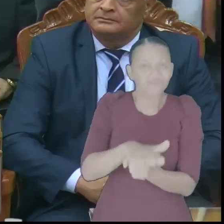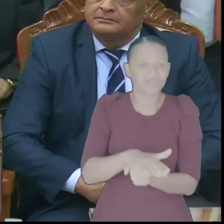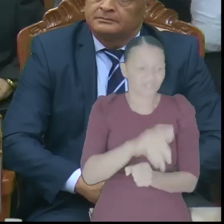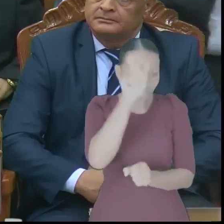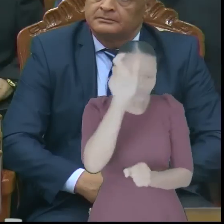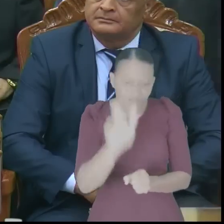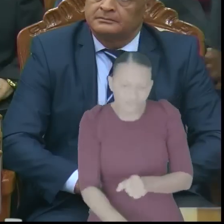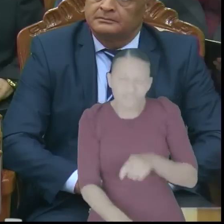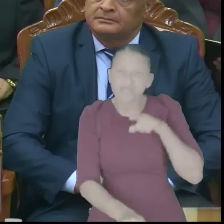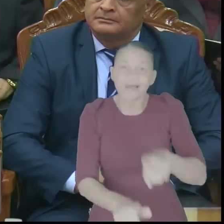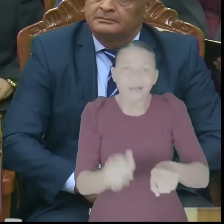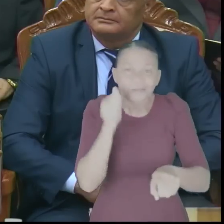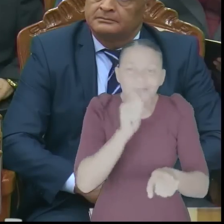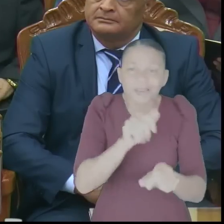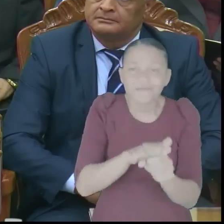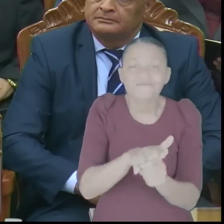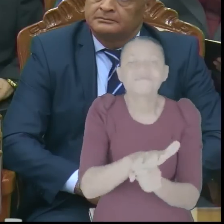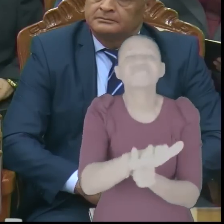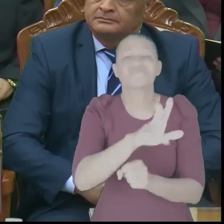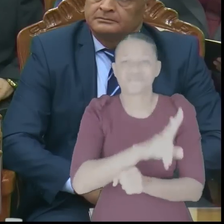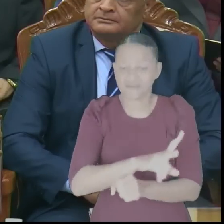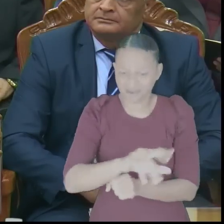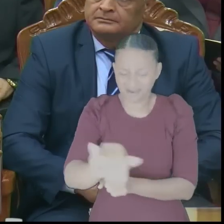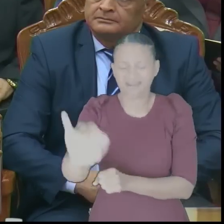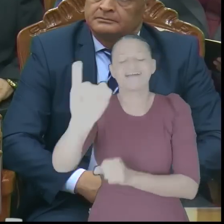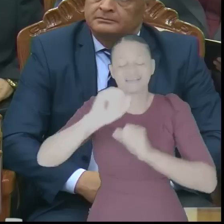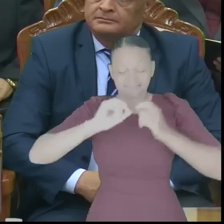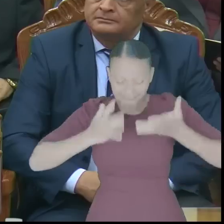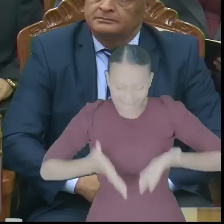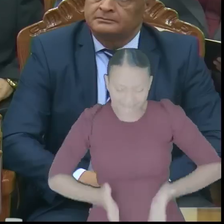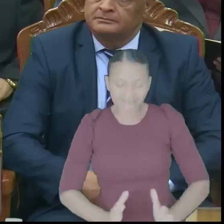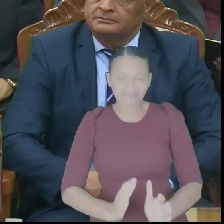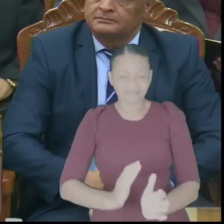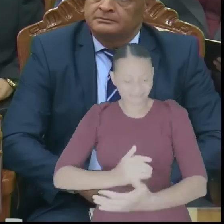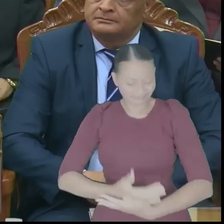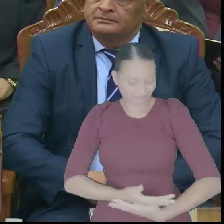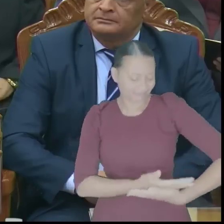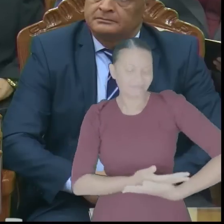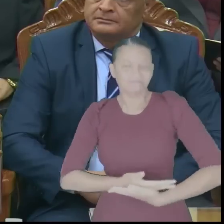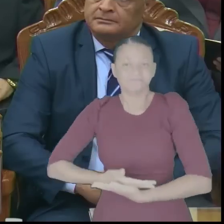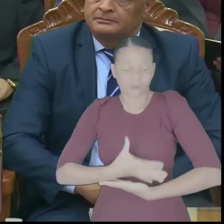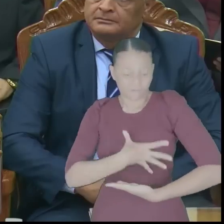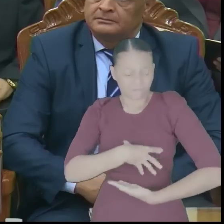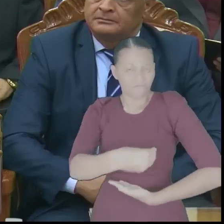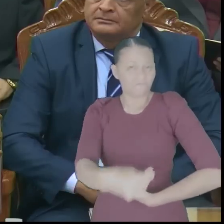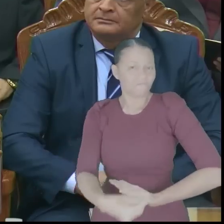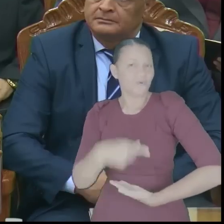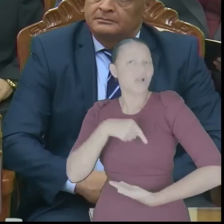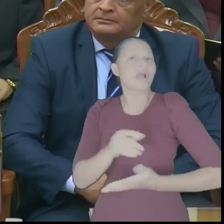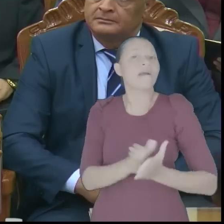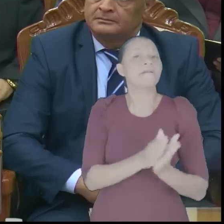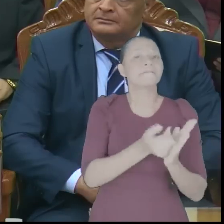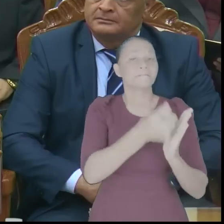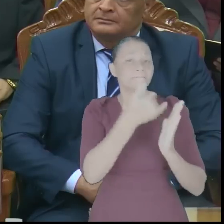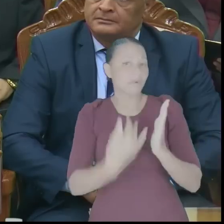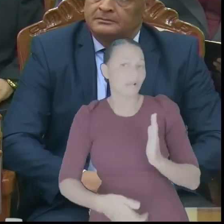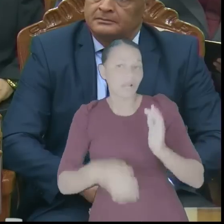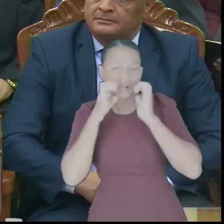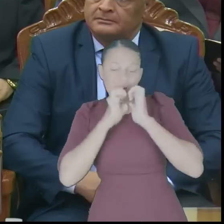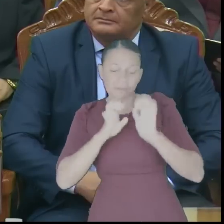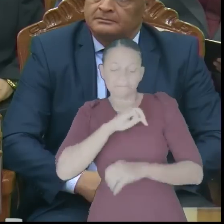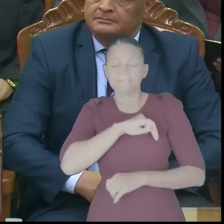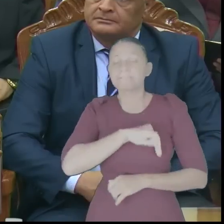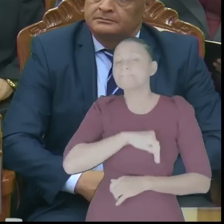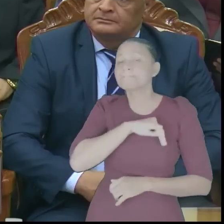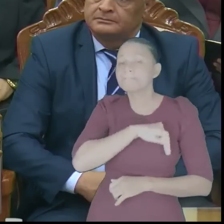Isaías profetiza, uma virgem conceberá e dará luz a um filho. A Bíblia diz no Evangelho de Mateus que